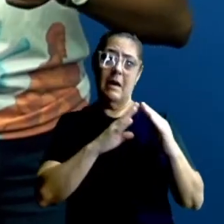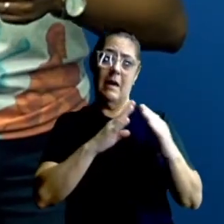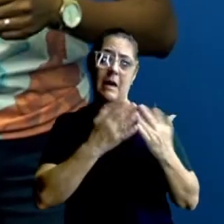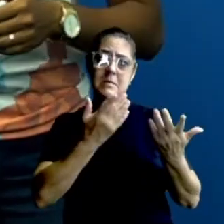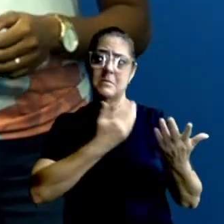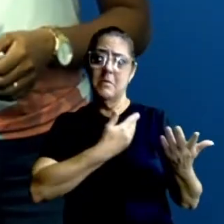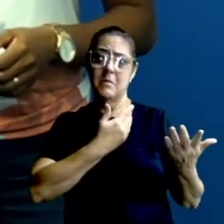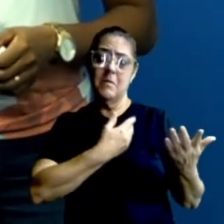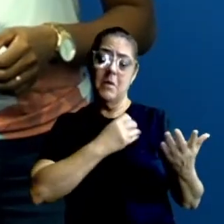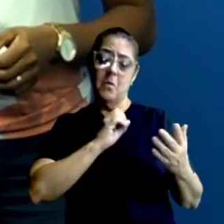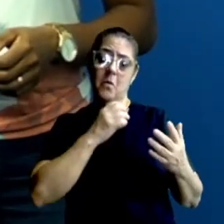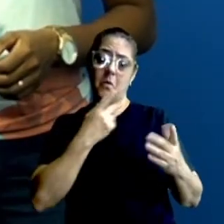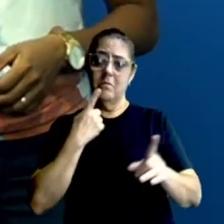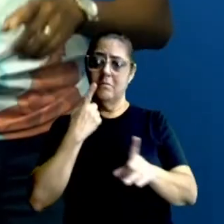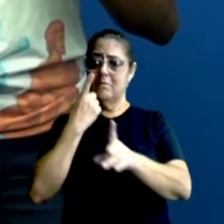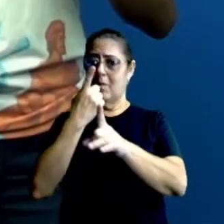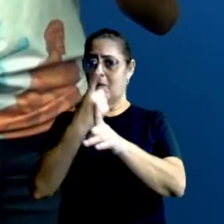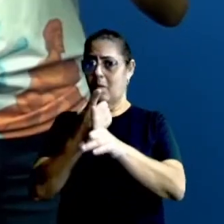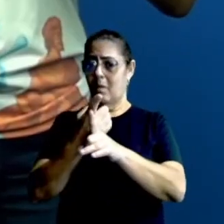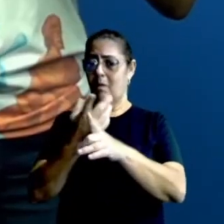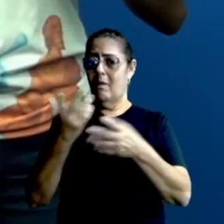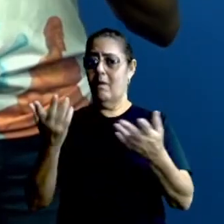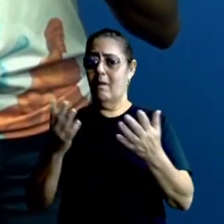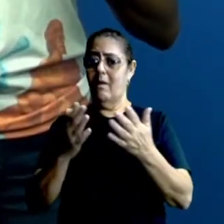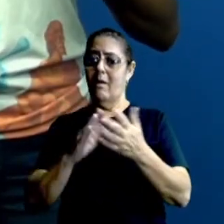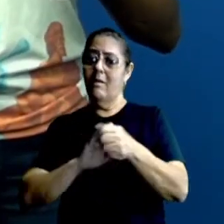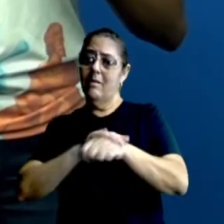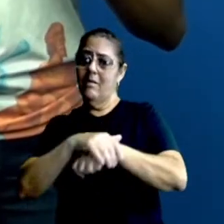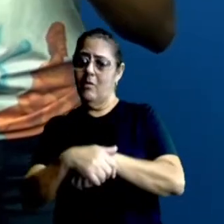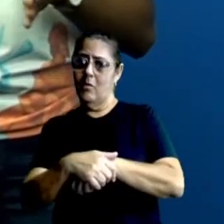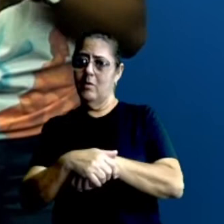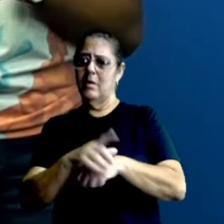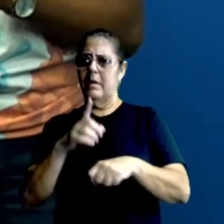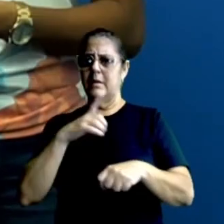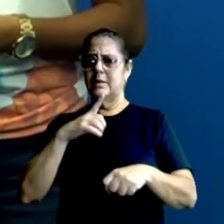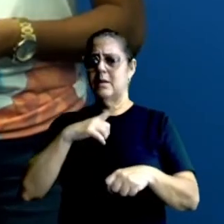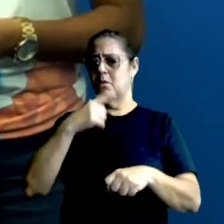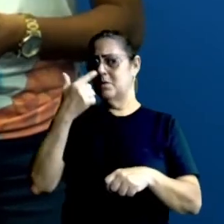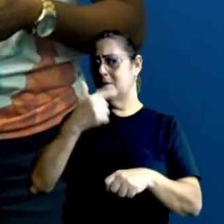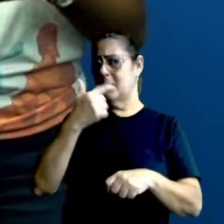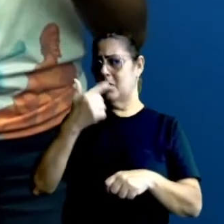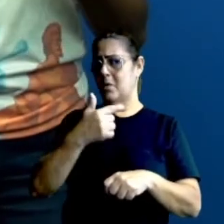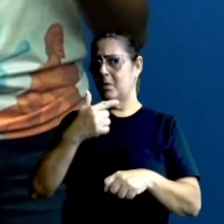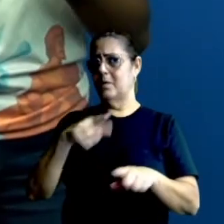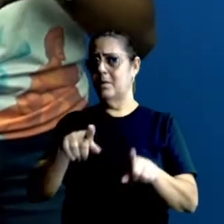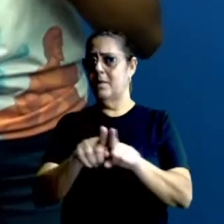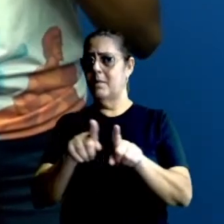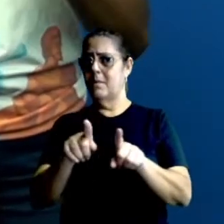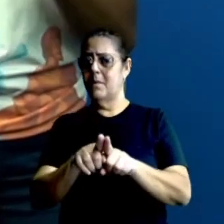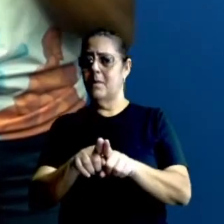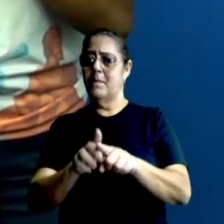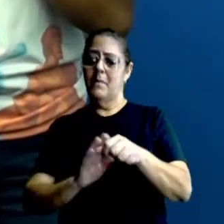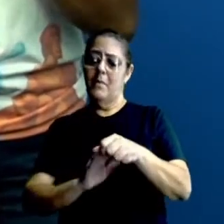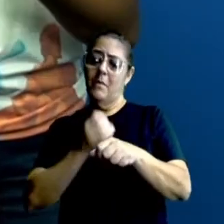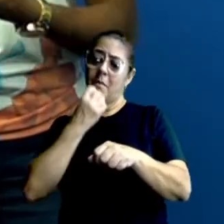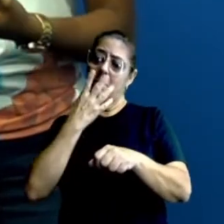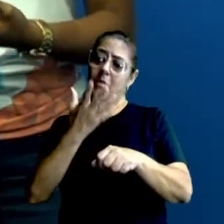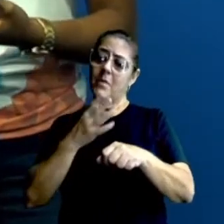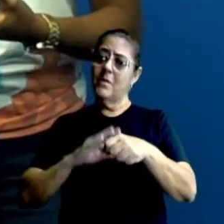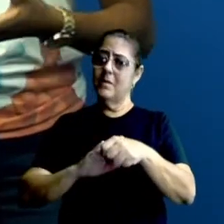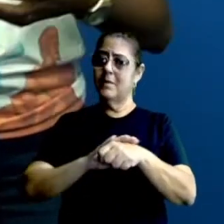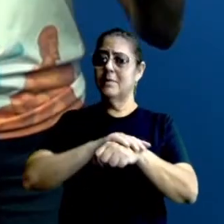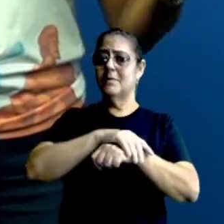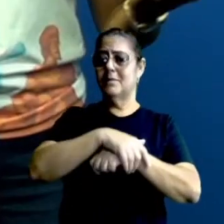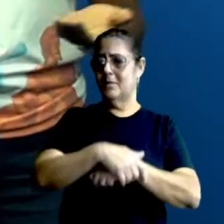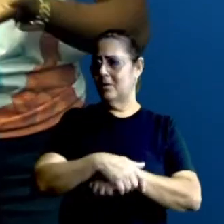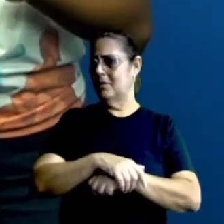ou quando você encontra alguém à noite e temos o segundo tempo de boa noite algum night E aí nós temos boneca era